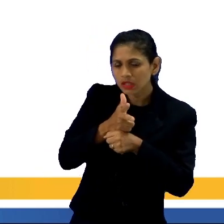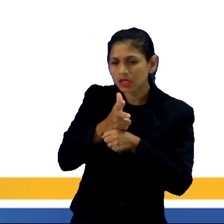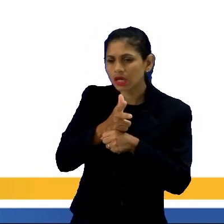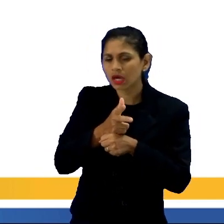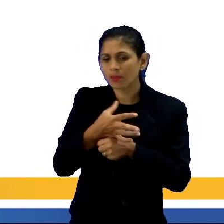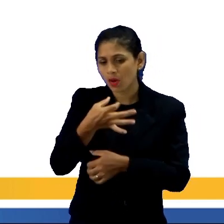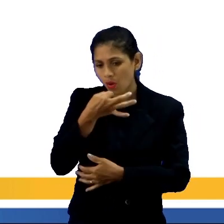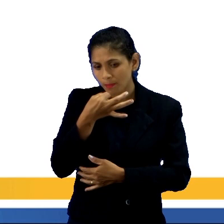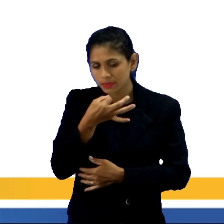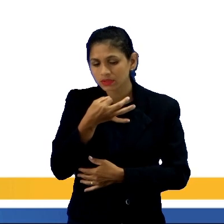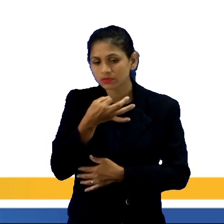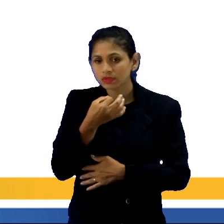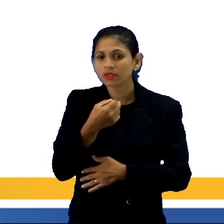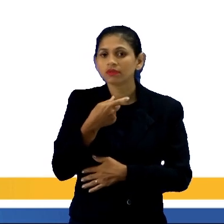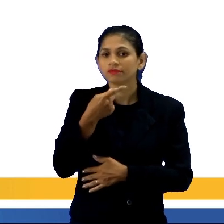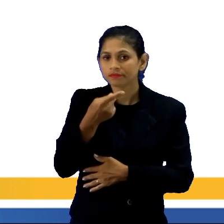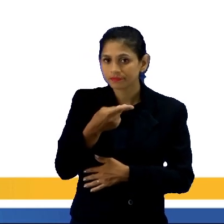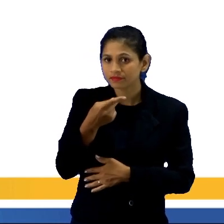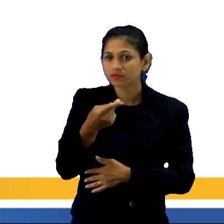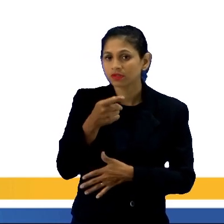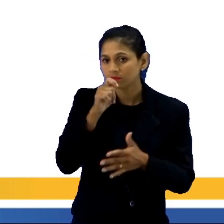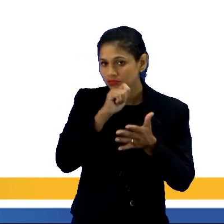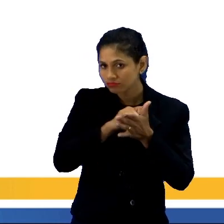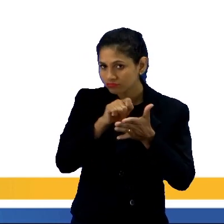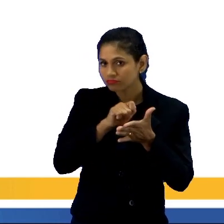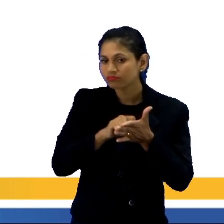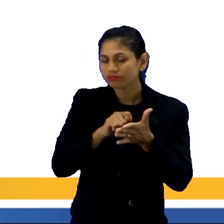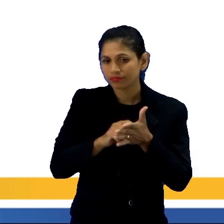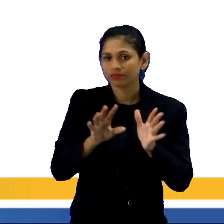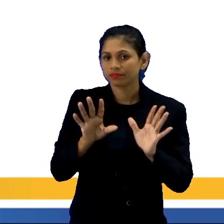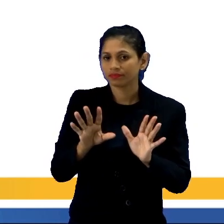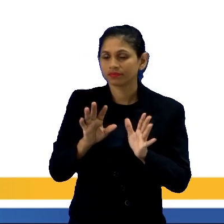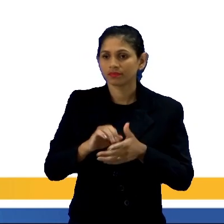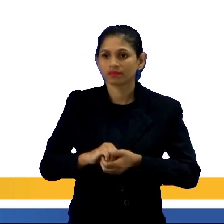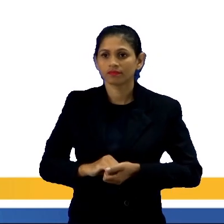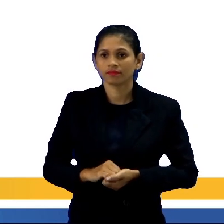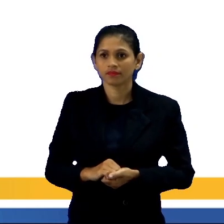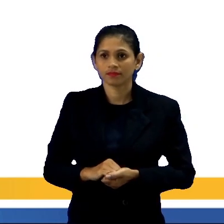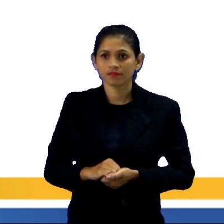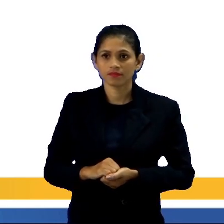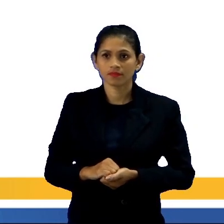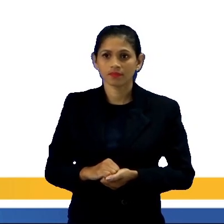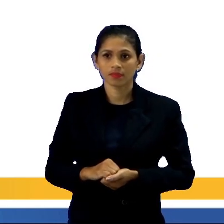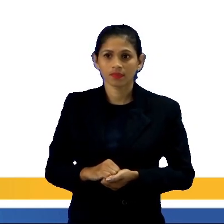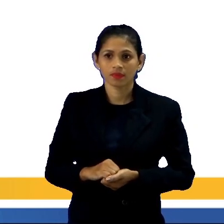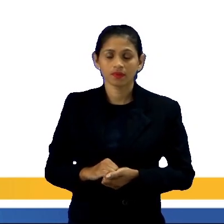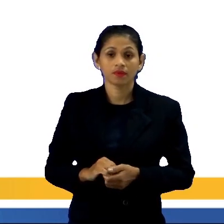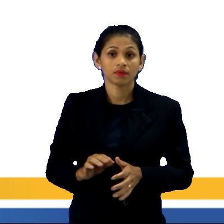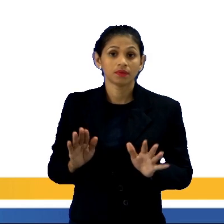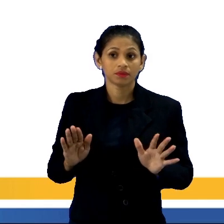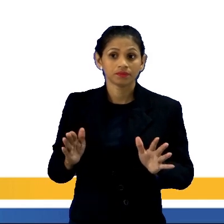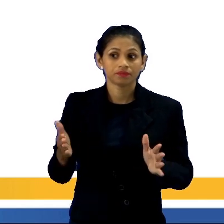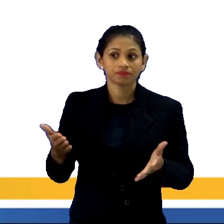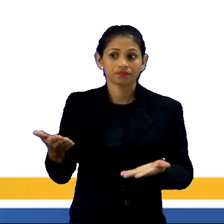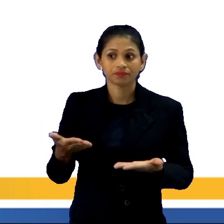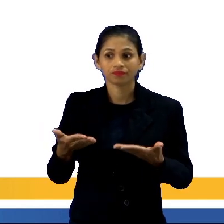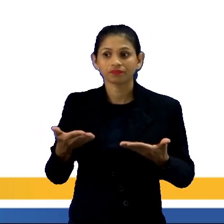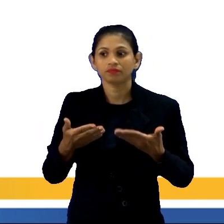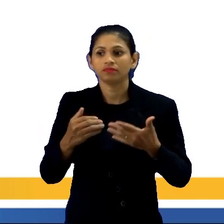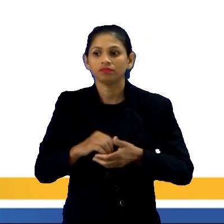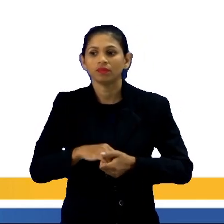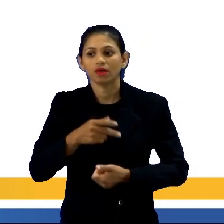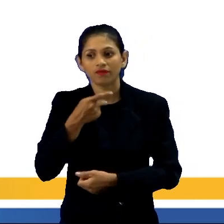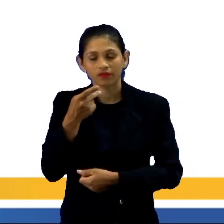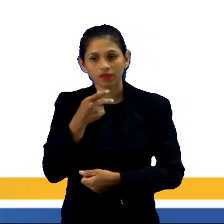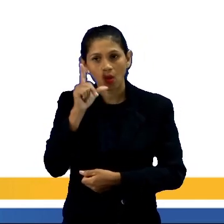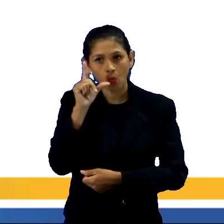opinião dele sobre aqueles fatos, tá bom? E é isso, gente. Vamos agora falar mais